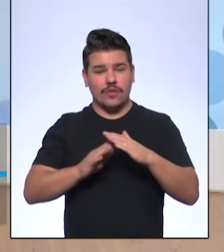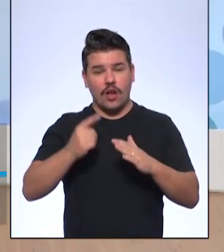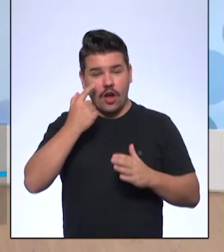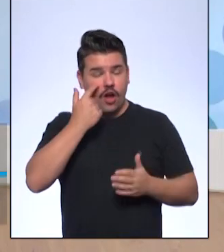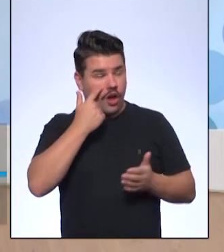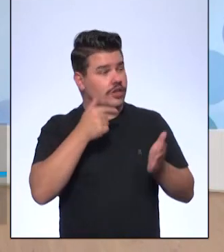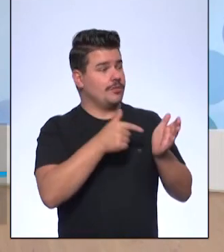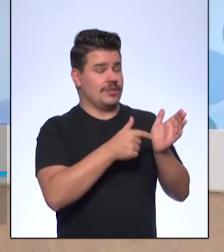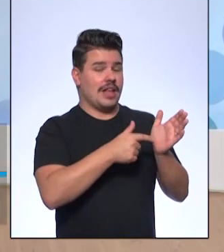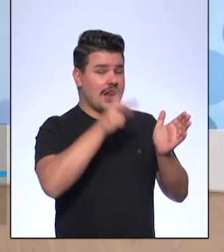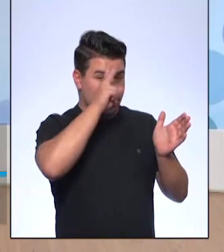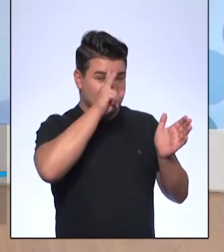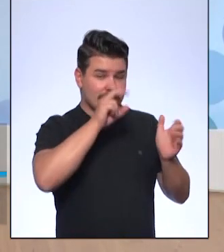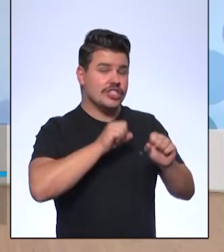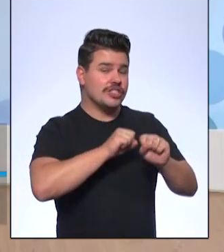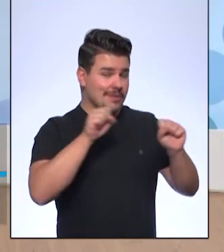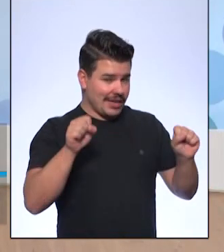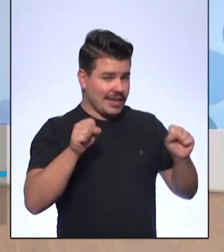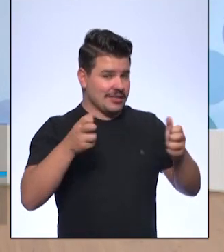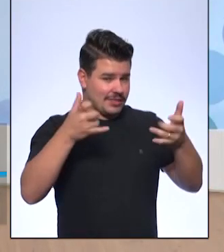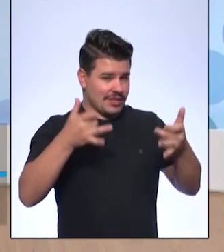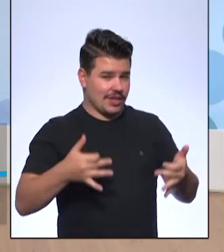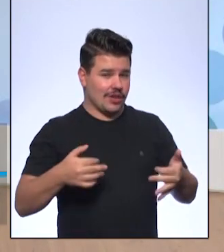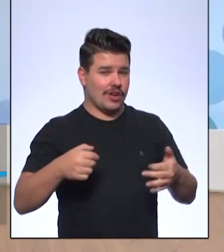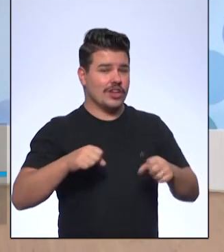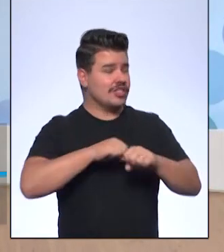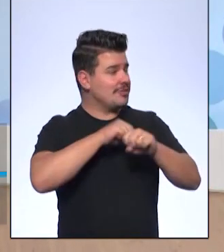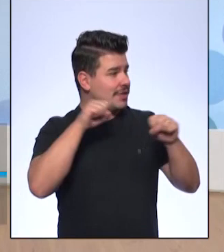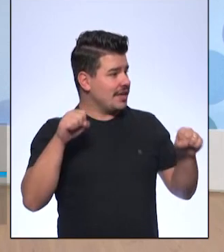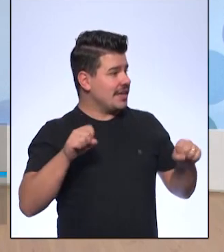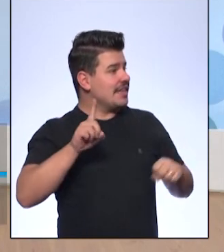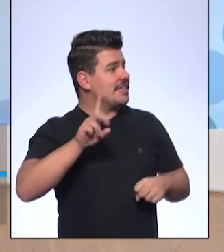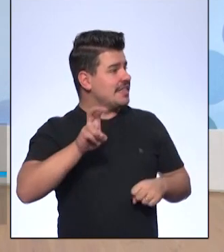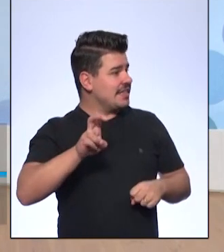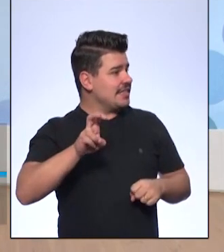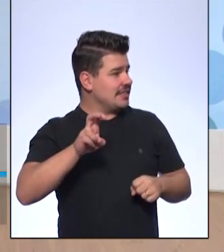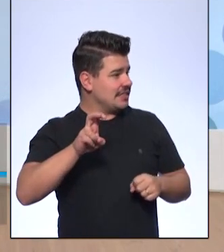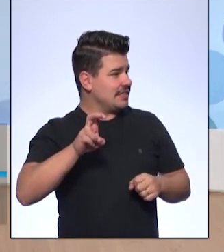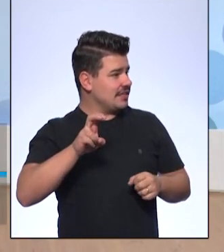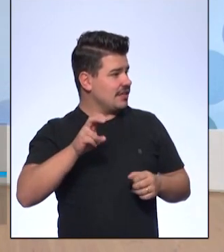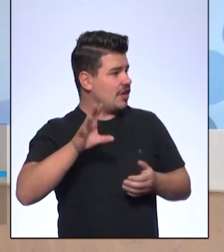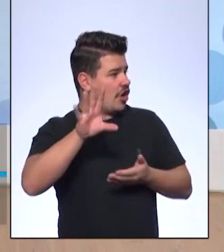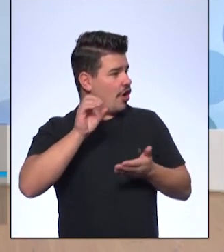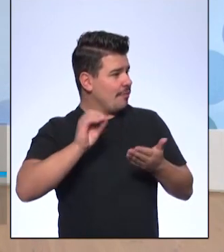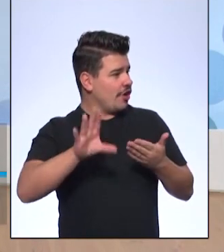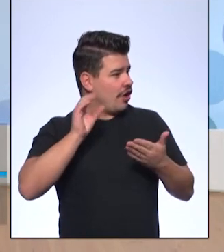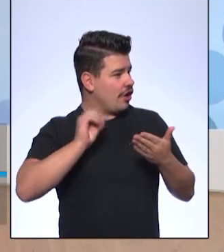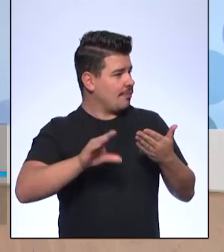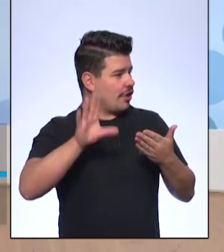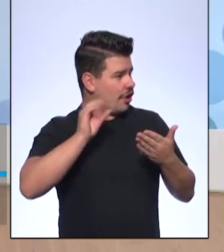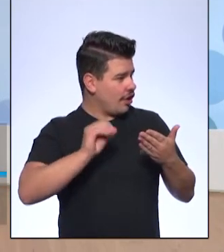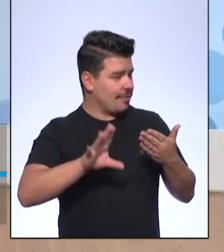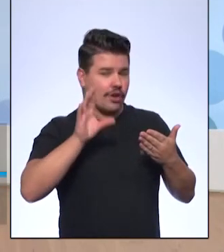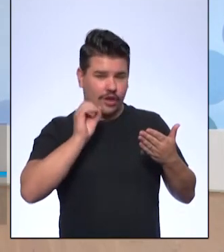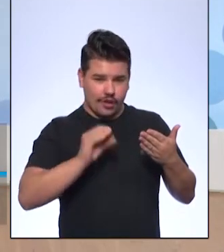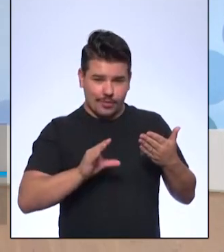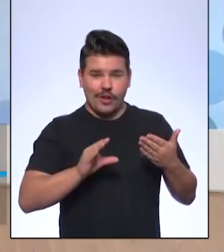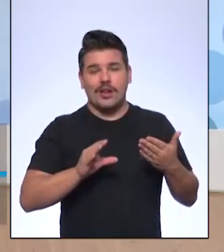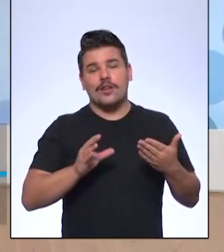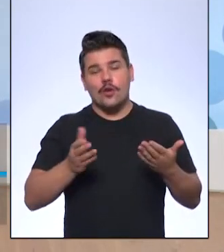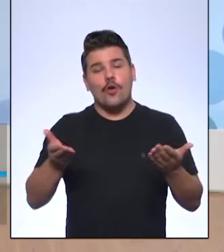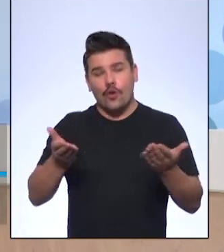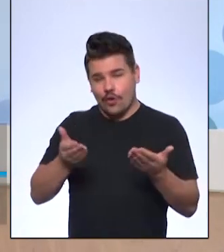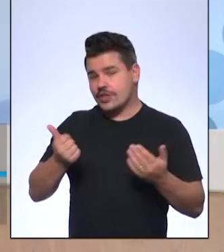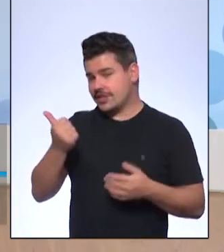conversando hoje de manhã sobre as aulas, das 15 mensagens, e aí a questão do copia e cola, copia e cola, copia e cola? Verdade. A Fabi tem um